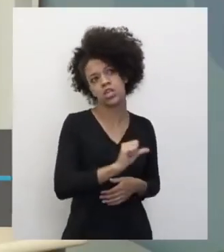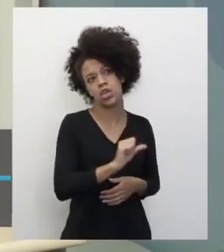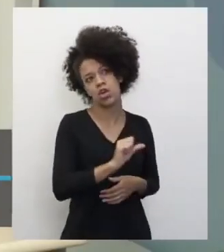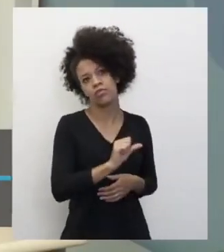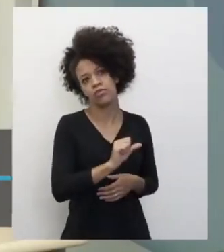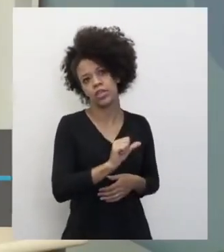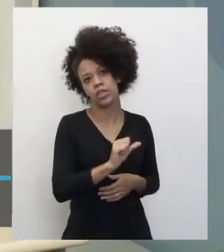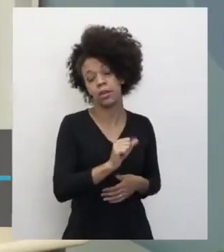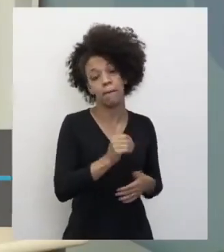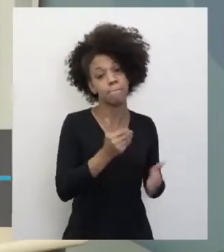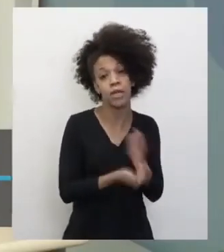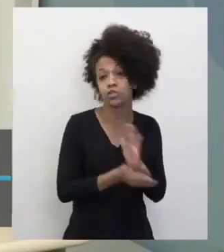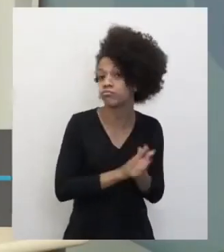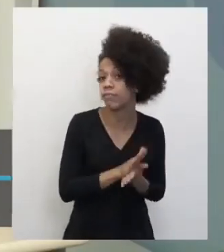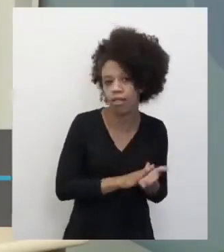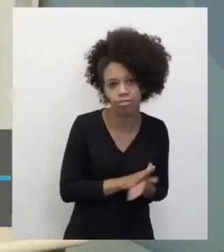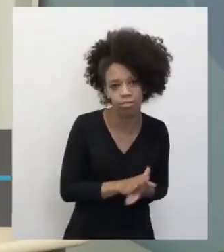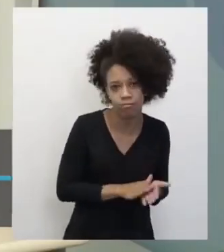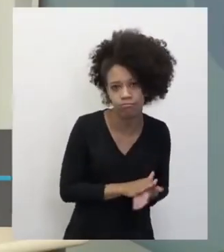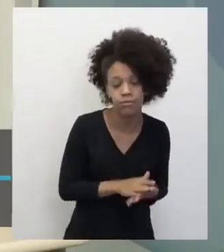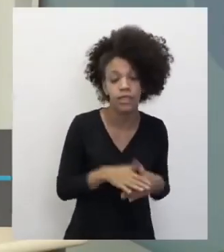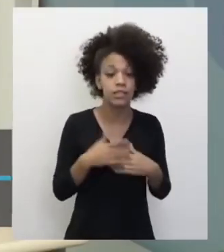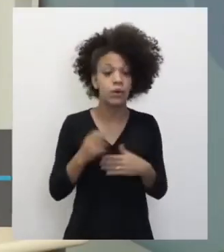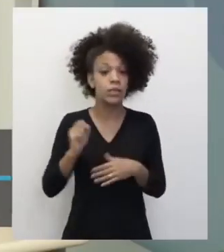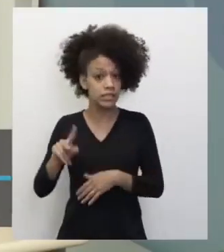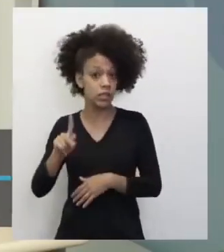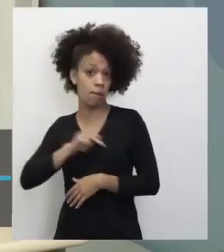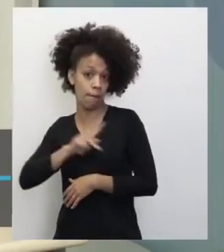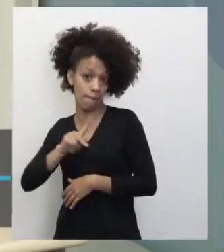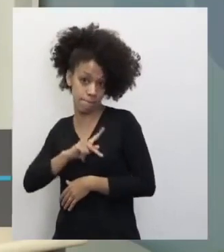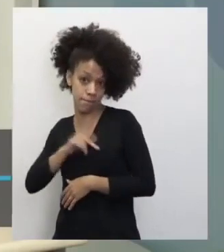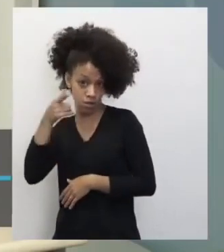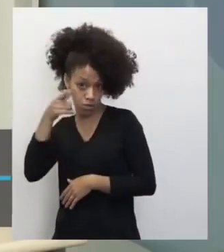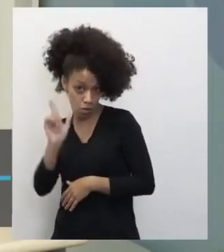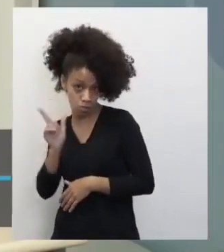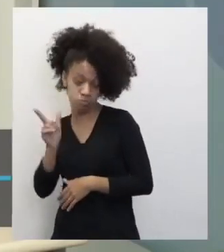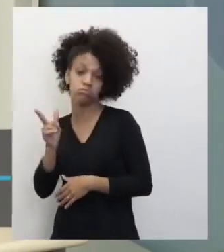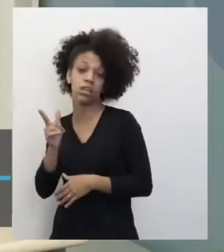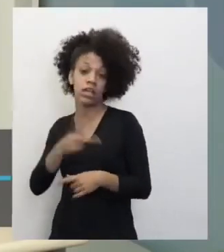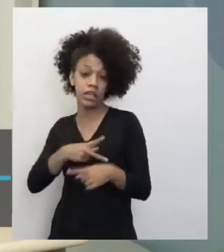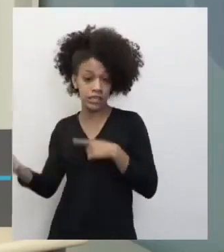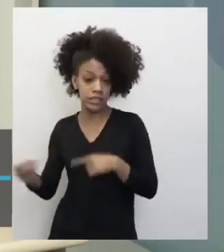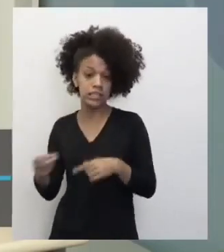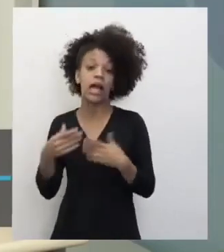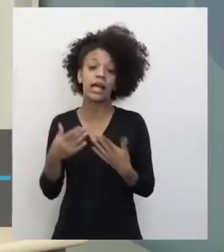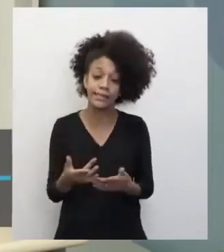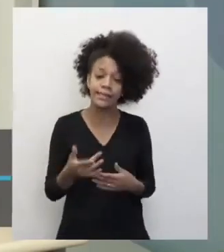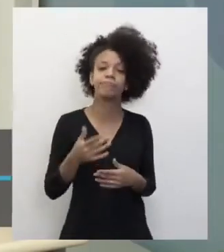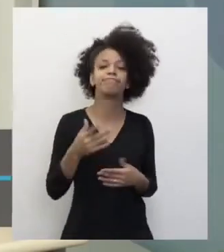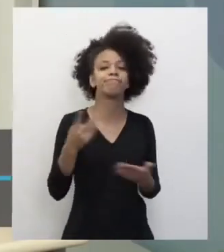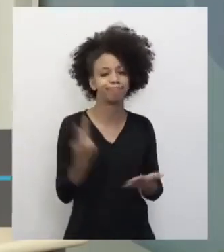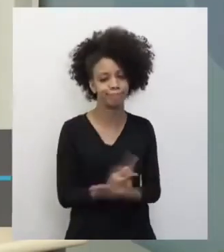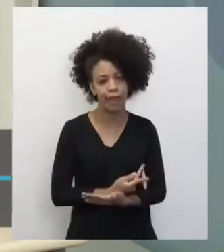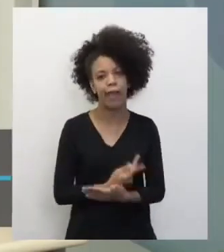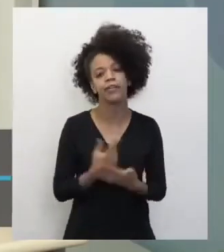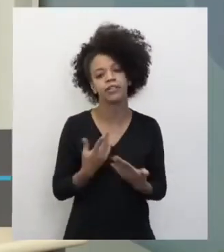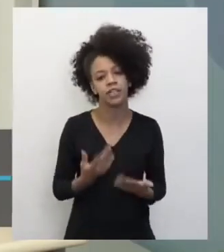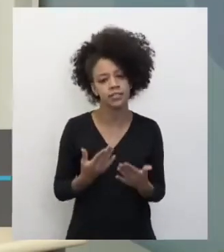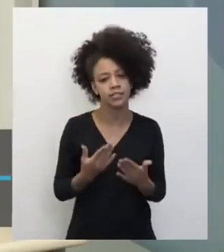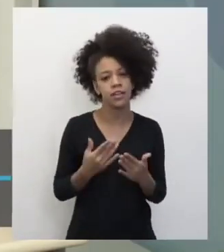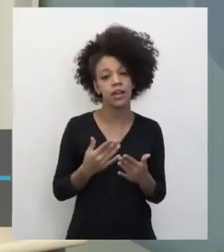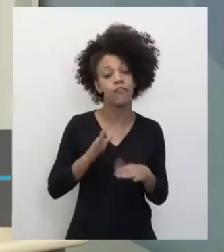perder. Então, se o Palmeiras ganhasse ontem, seria uma zebra. E aí a gente faz